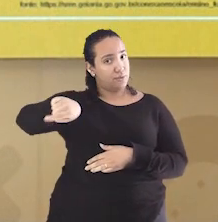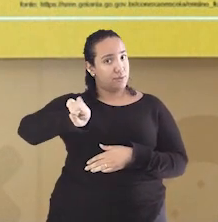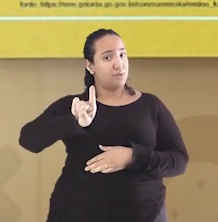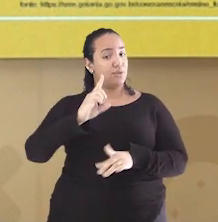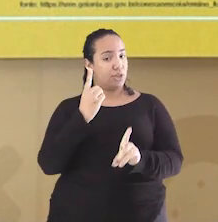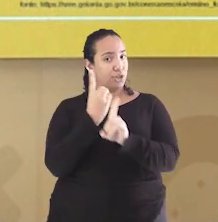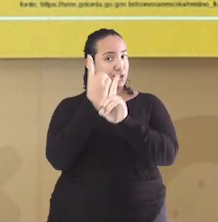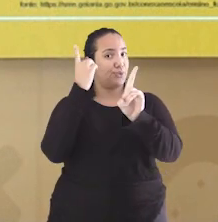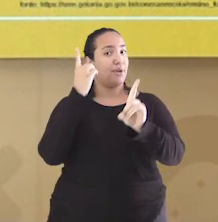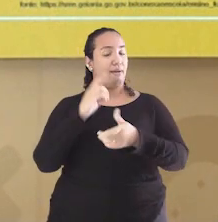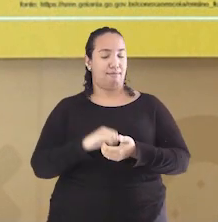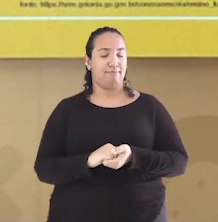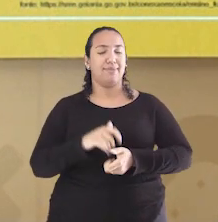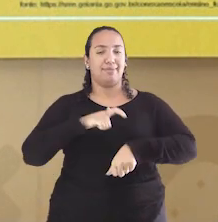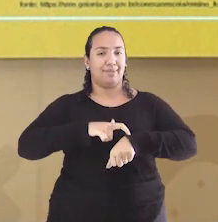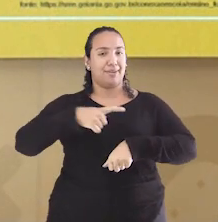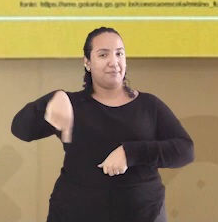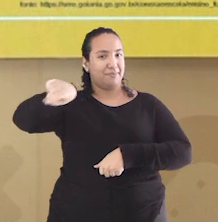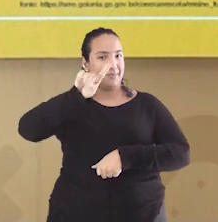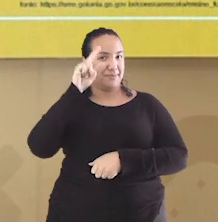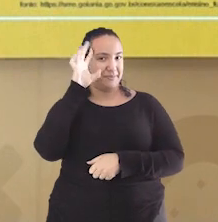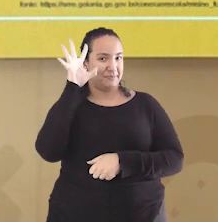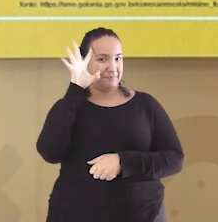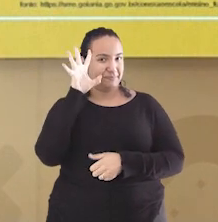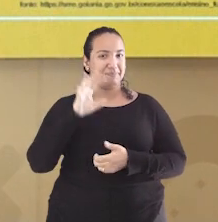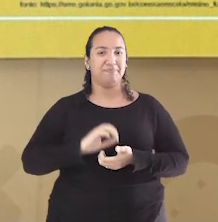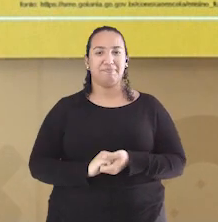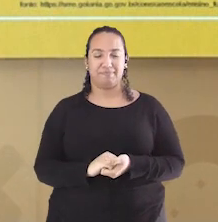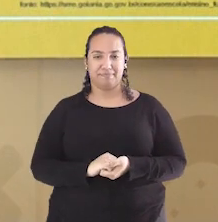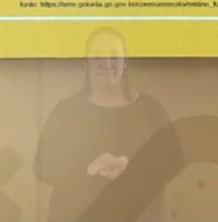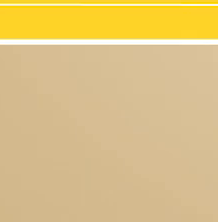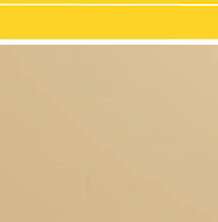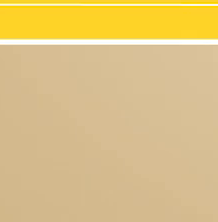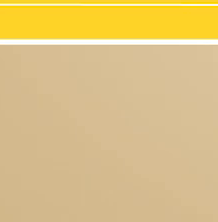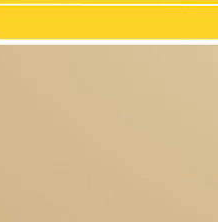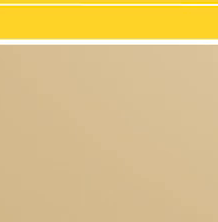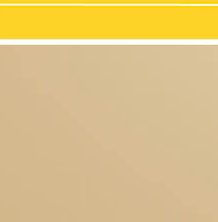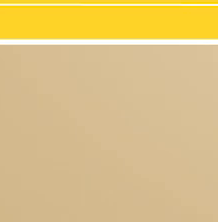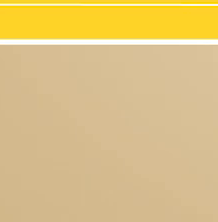já vão ter uma dica. Vou dar um tempinho para vocês pensarem.